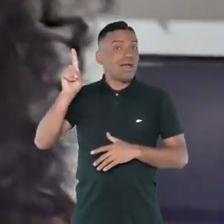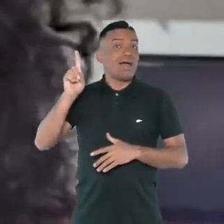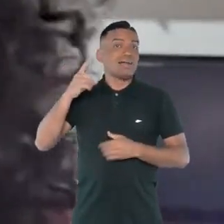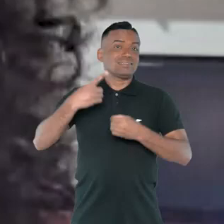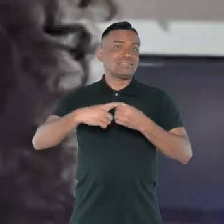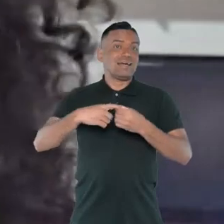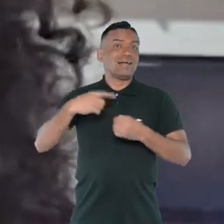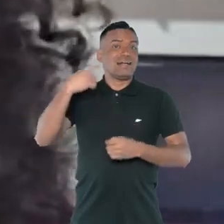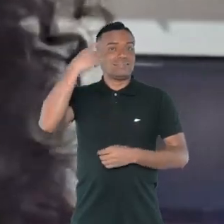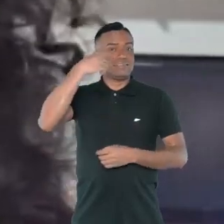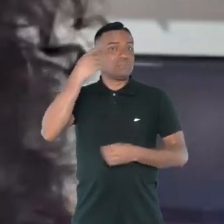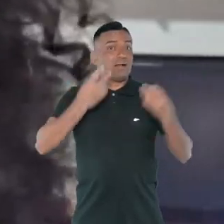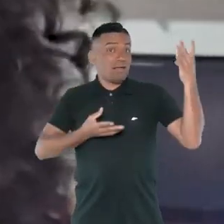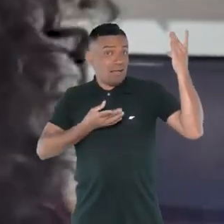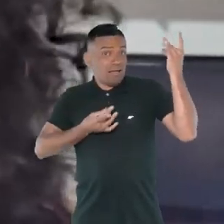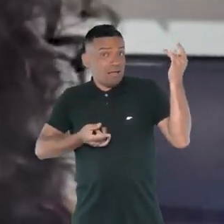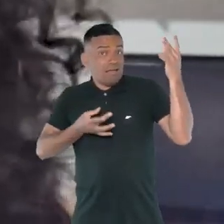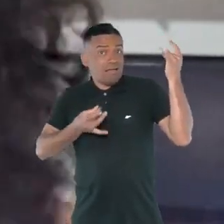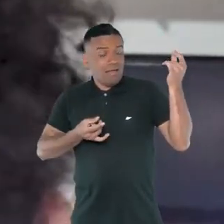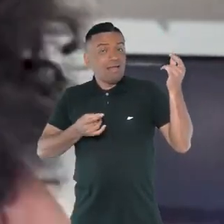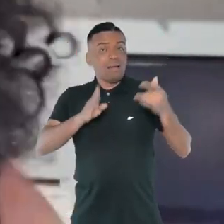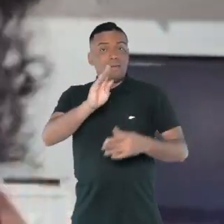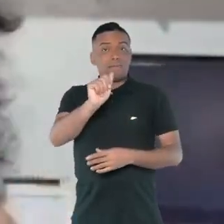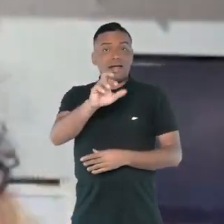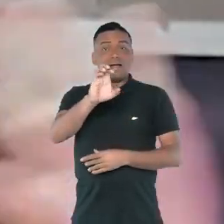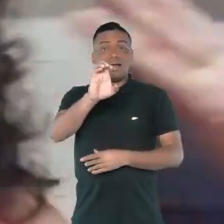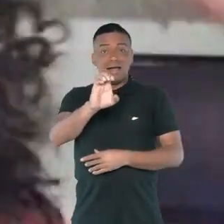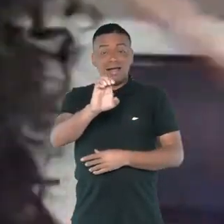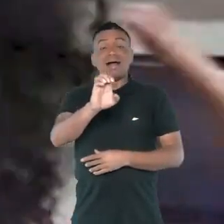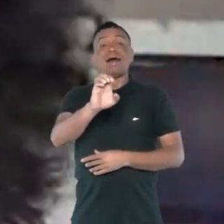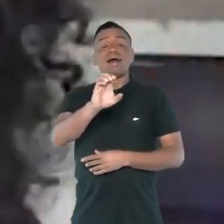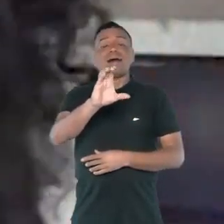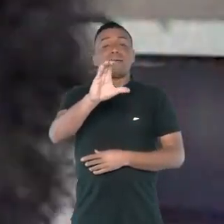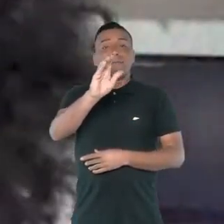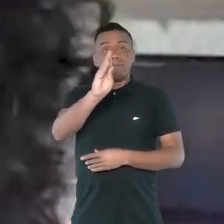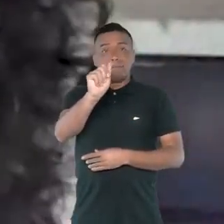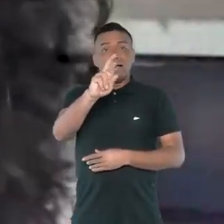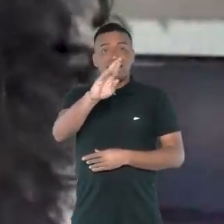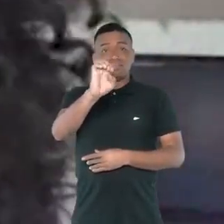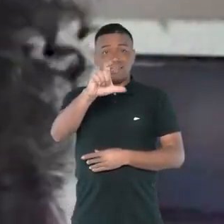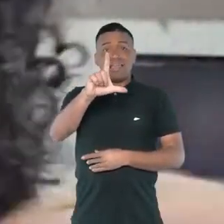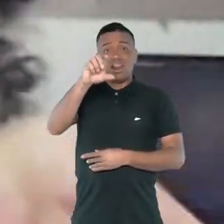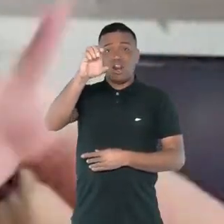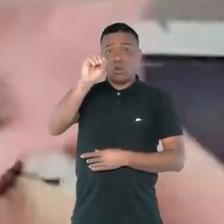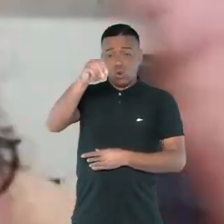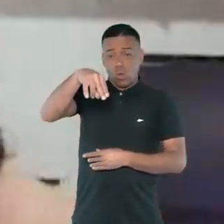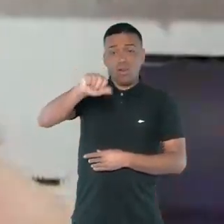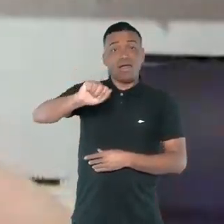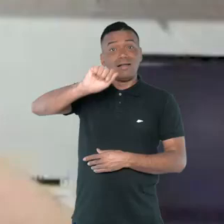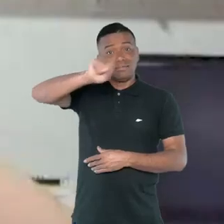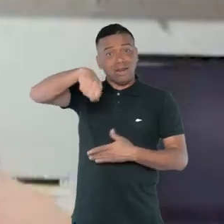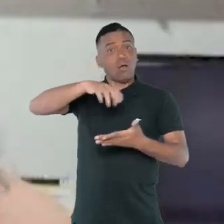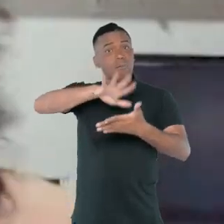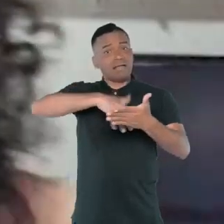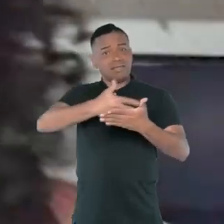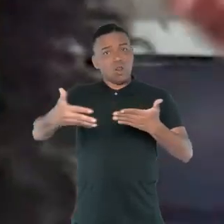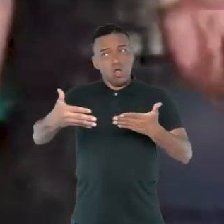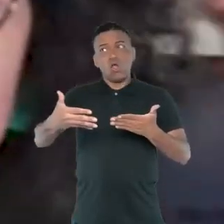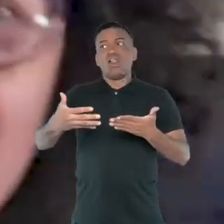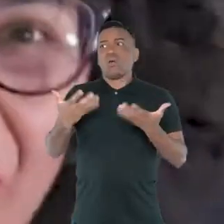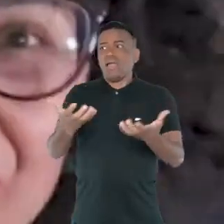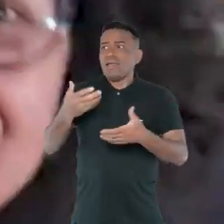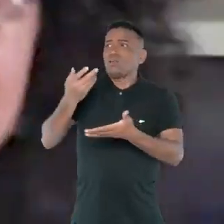era meio musical assim, se passava em Barcelona. E eu falei, pronto, meu sonho é conhecer Barcelona. Eu quero ir para Barcelona, eu quero